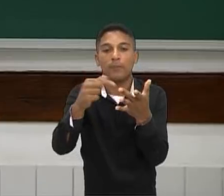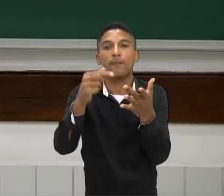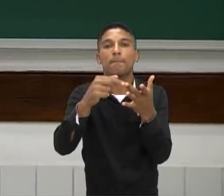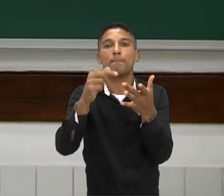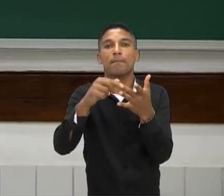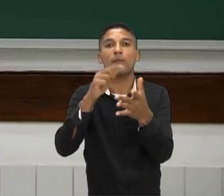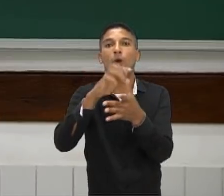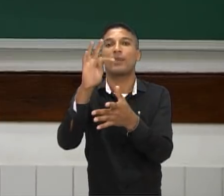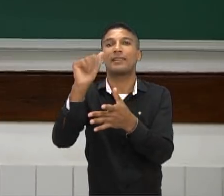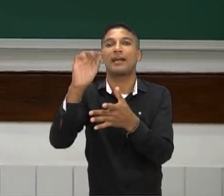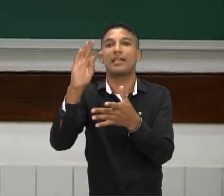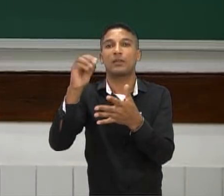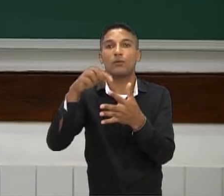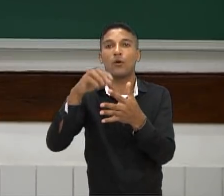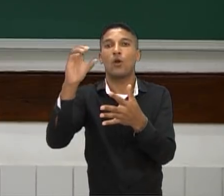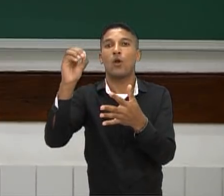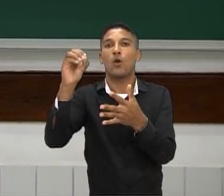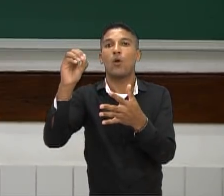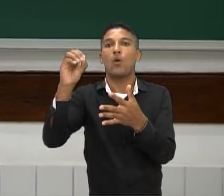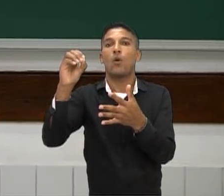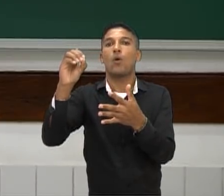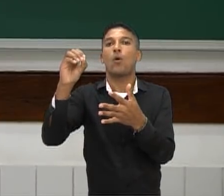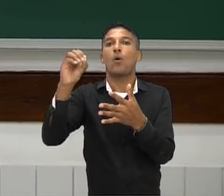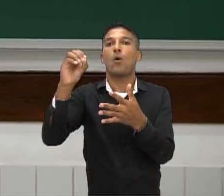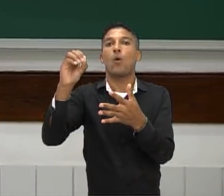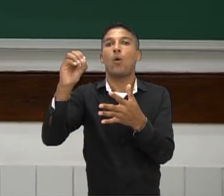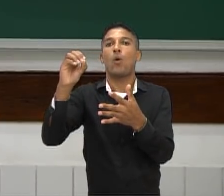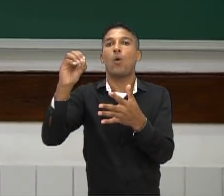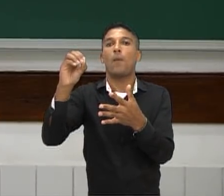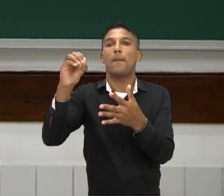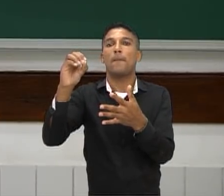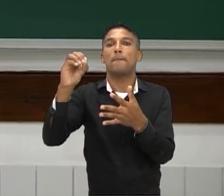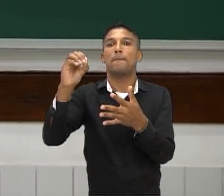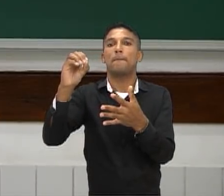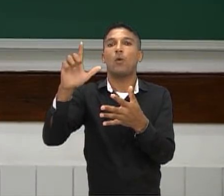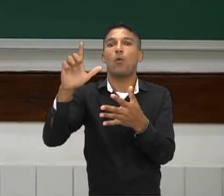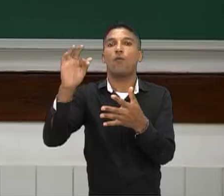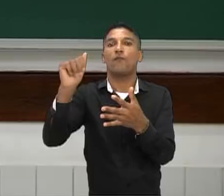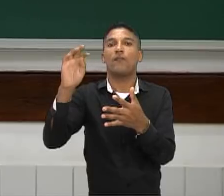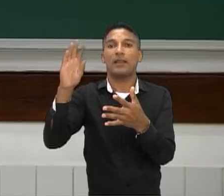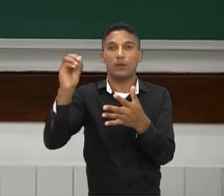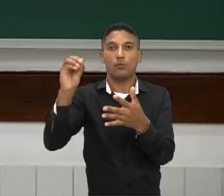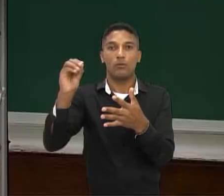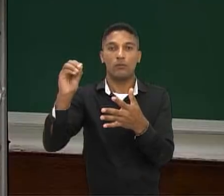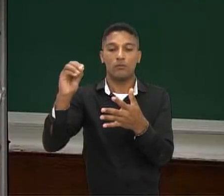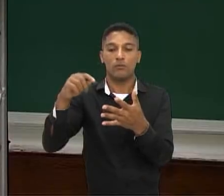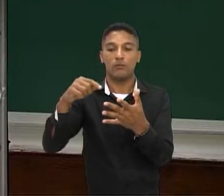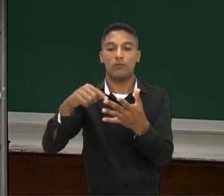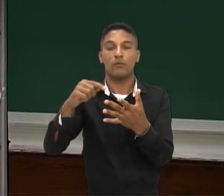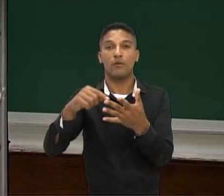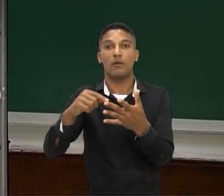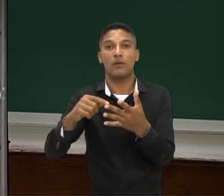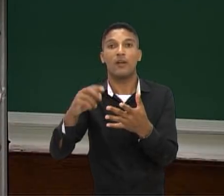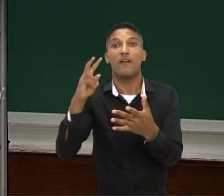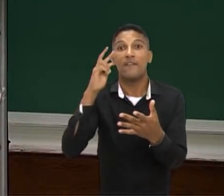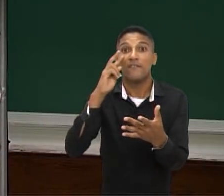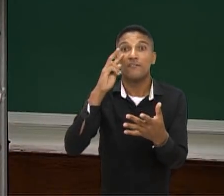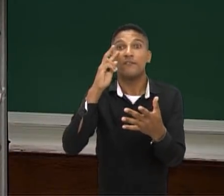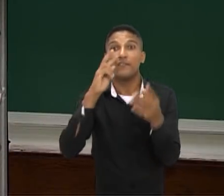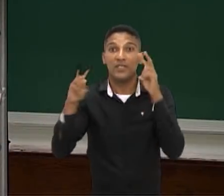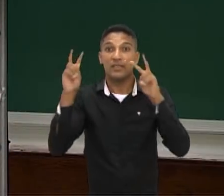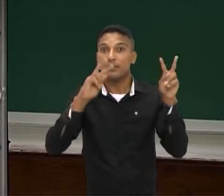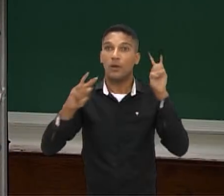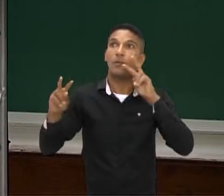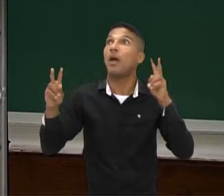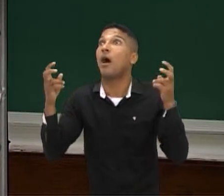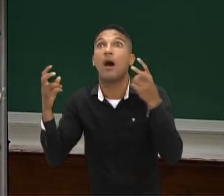paladar, visão e audição, são os nossos 5 sentidos. Então, muitas vezes na literatura a gente encontra, né, no meio dos romances, né,